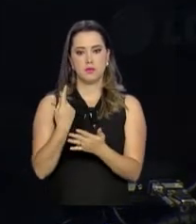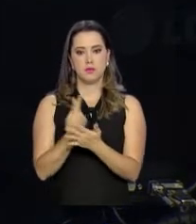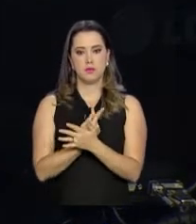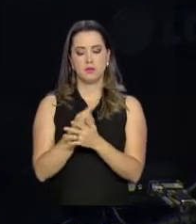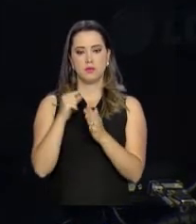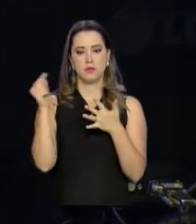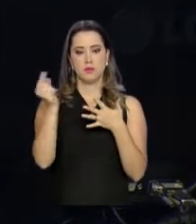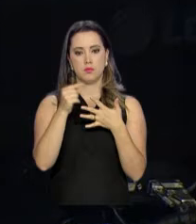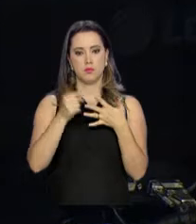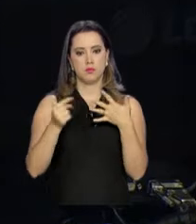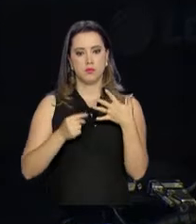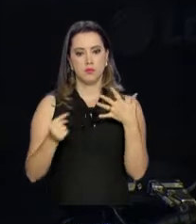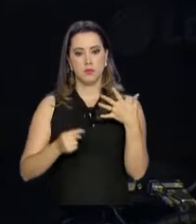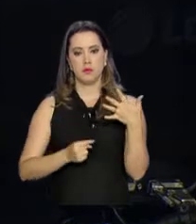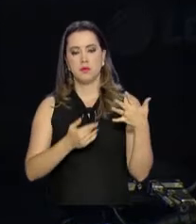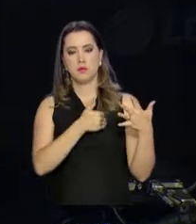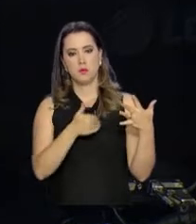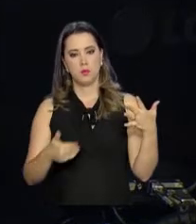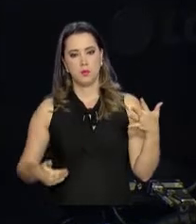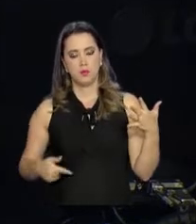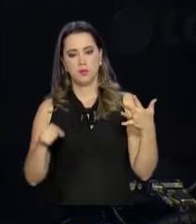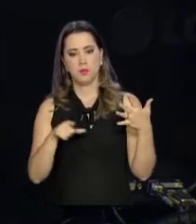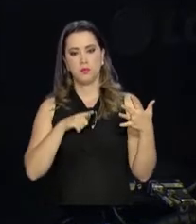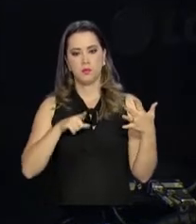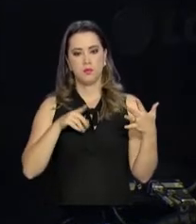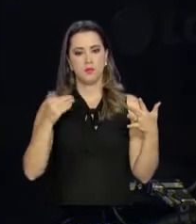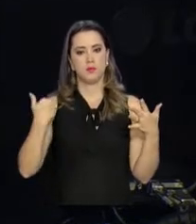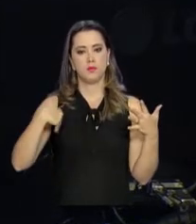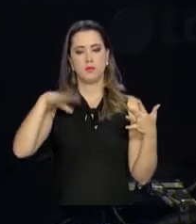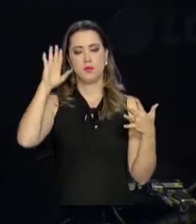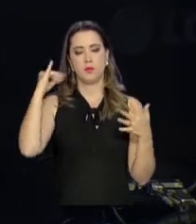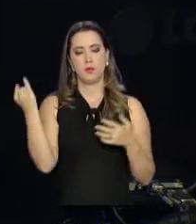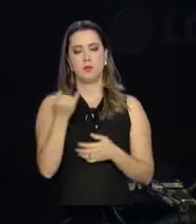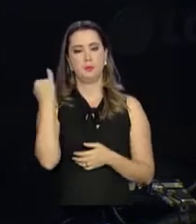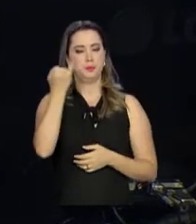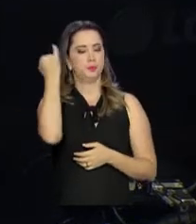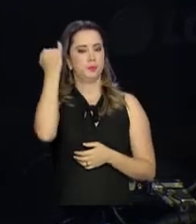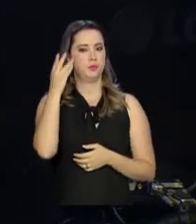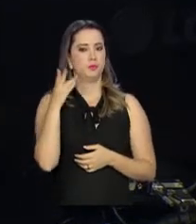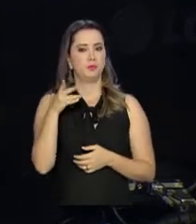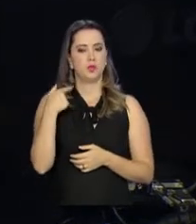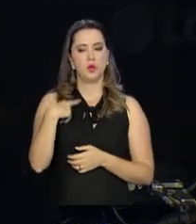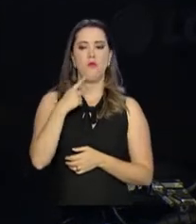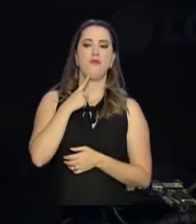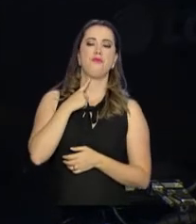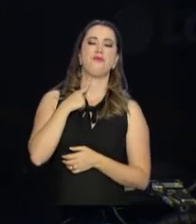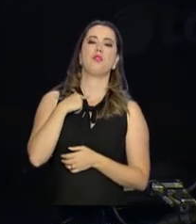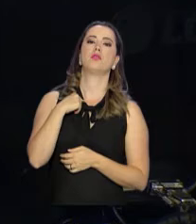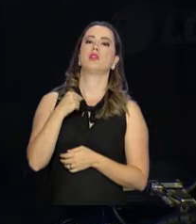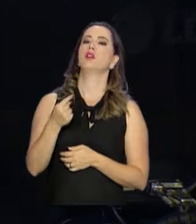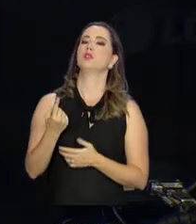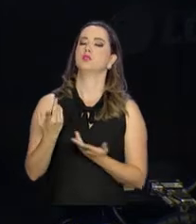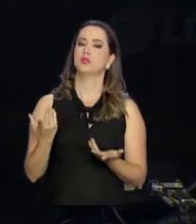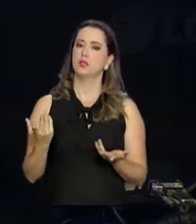fatos governamentais que tem o maior significado e não o desejo